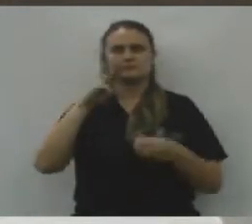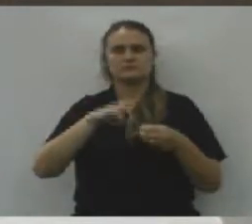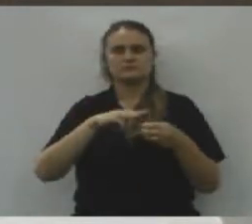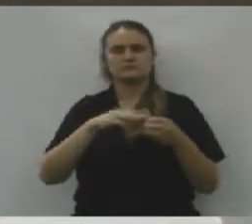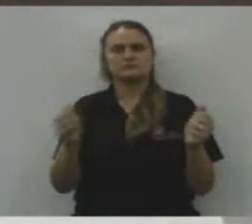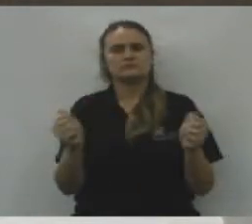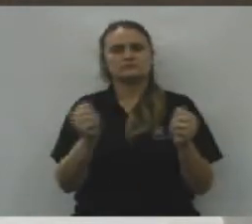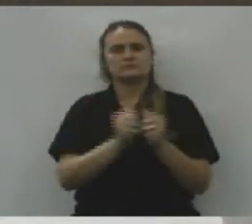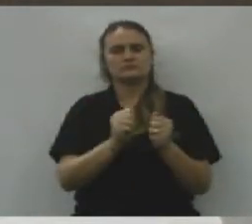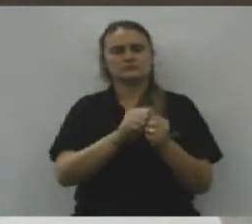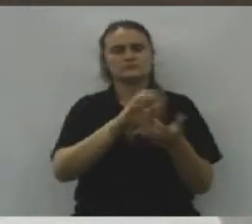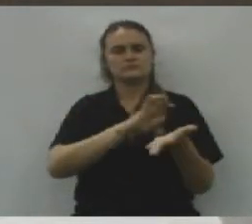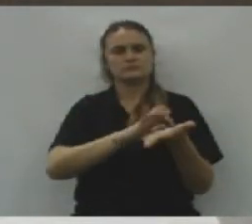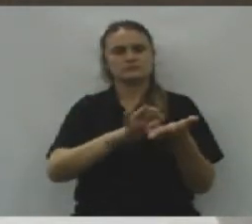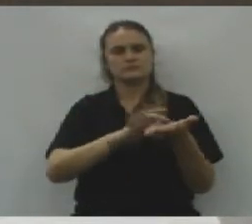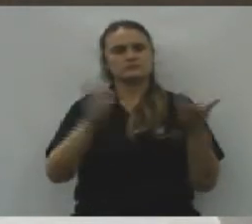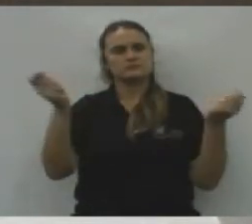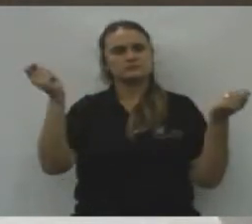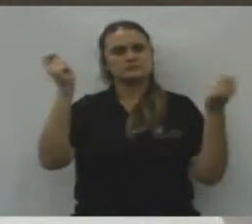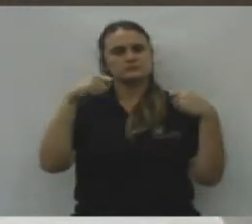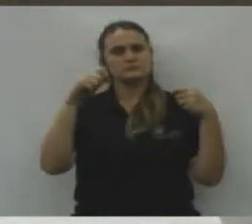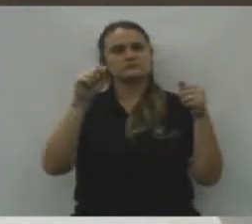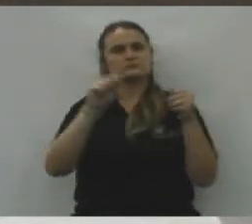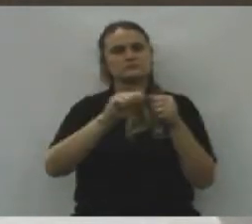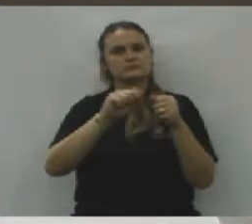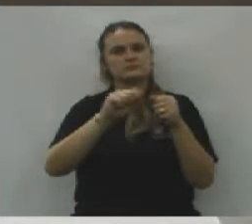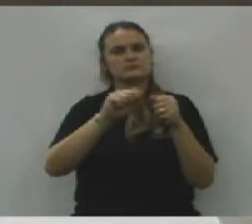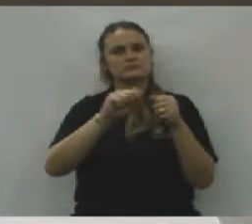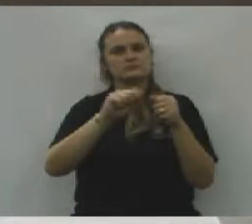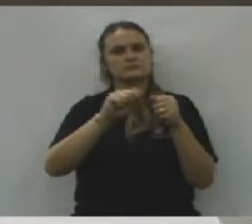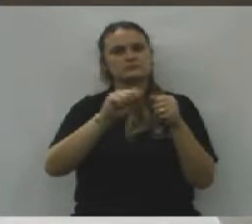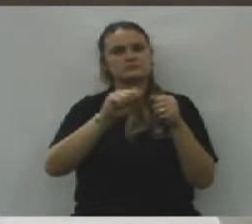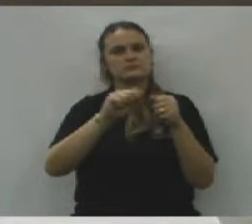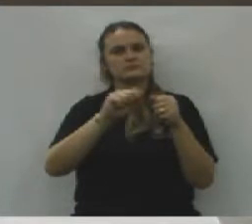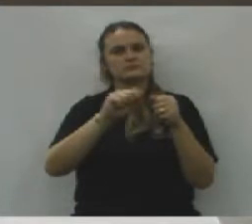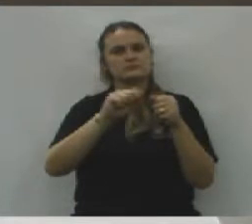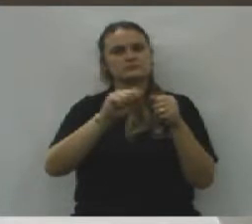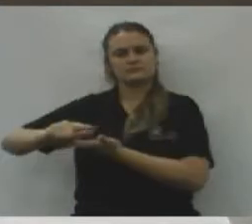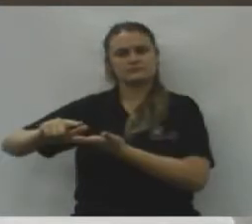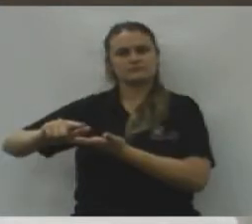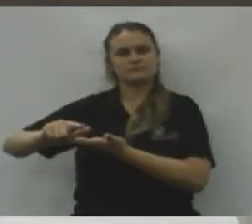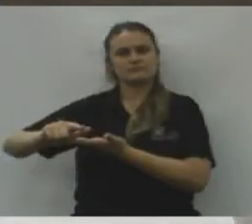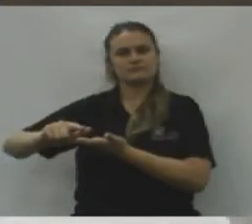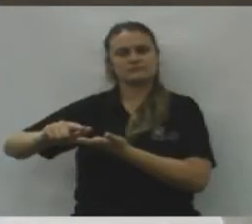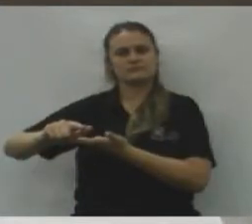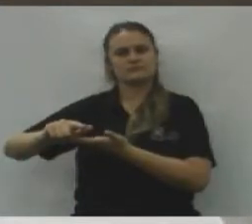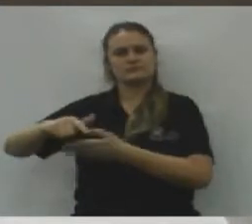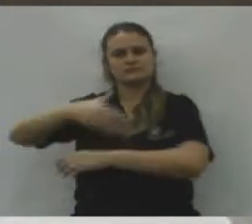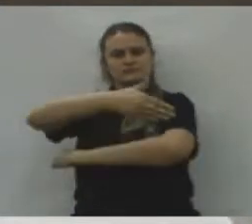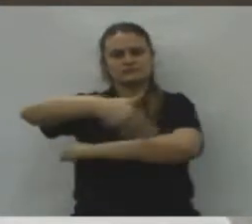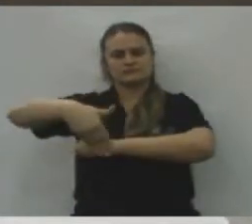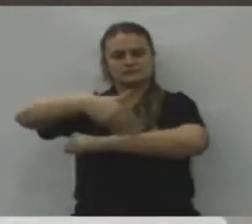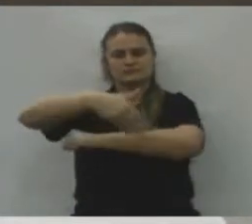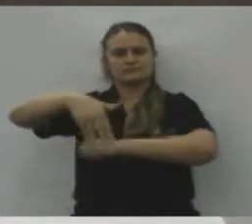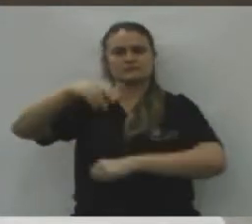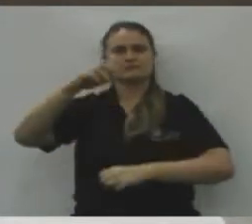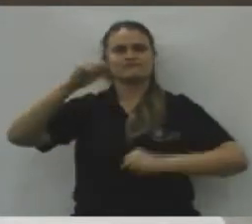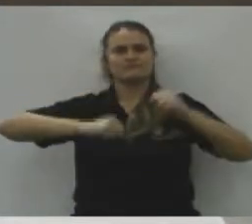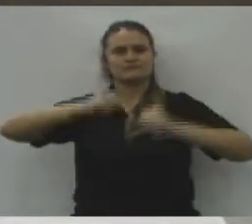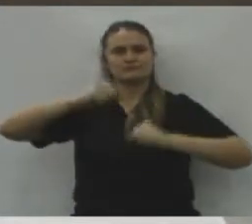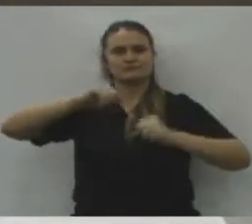que, juntamente com a secretaria competente, realize a limpeza da praça que liga a rua industrial